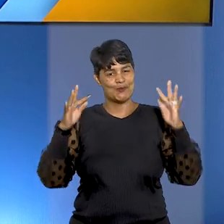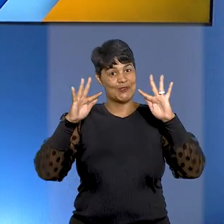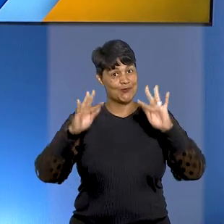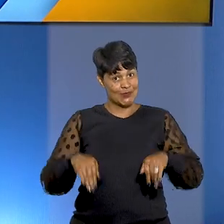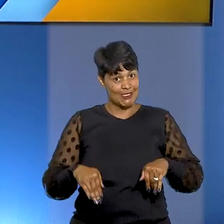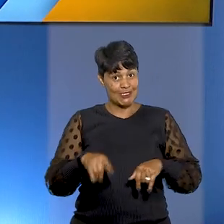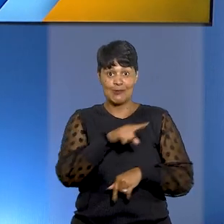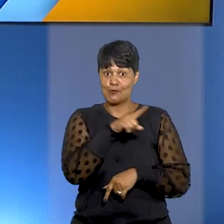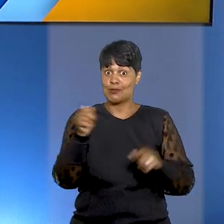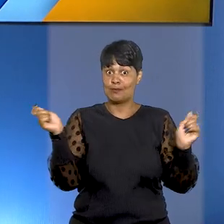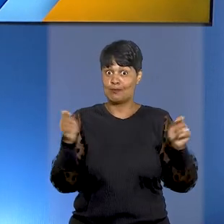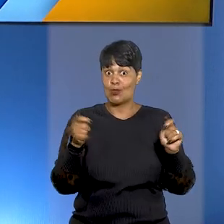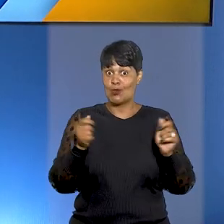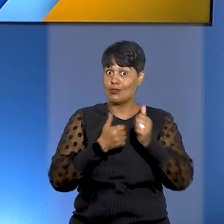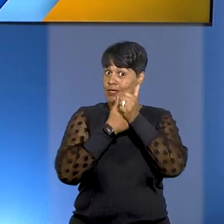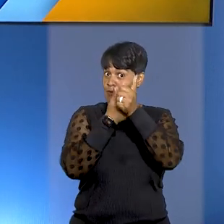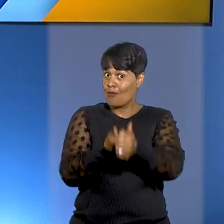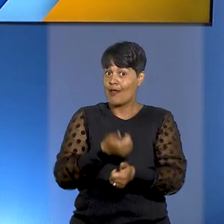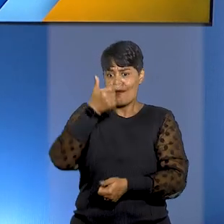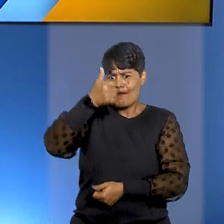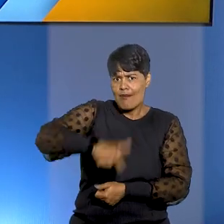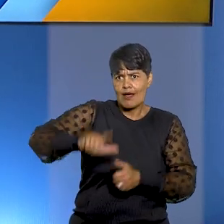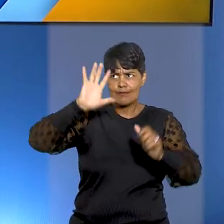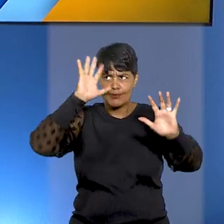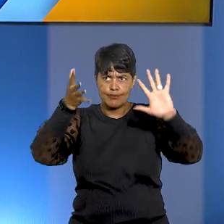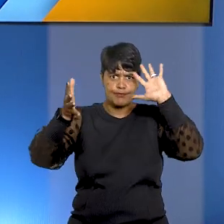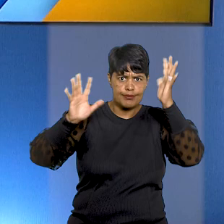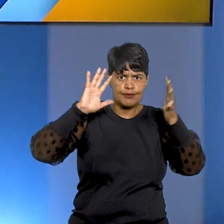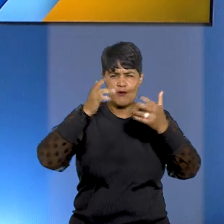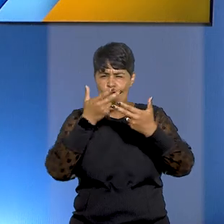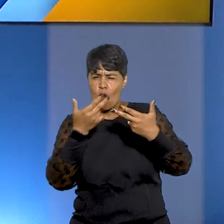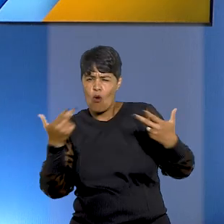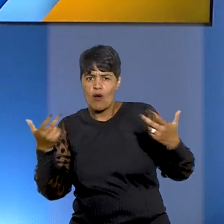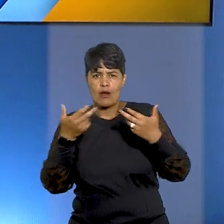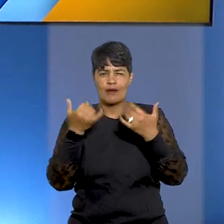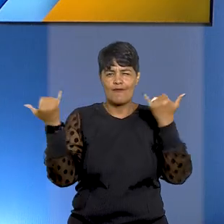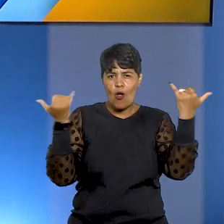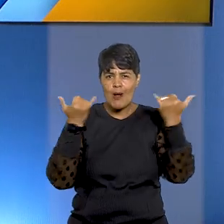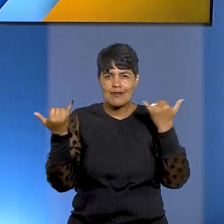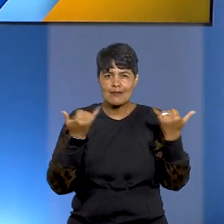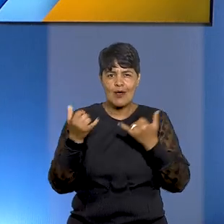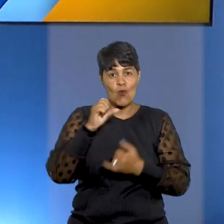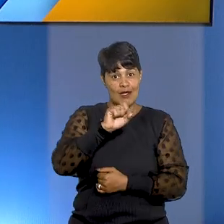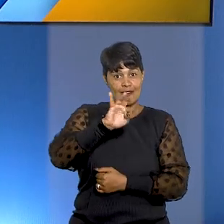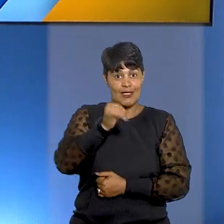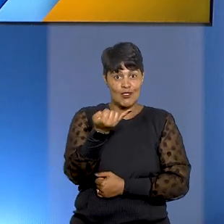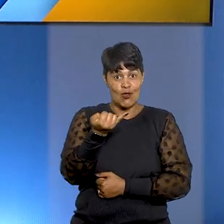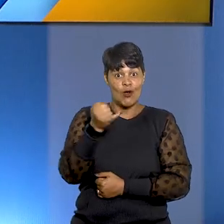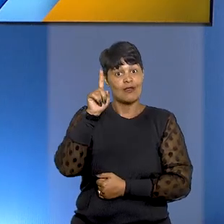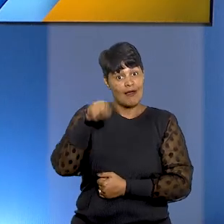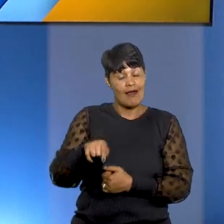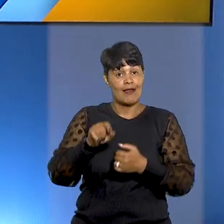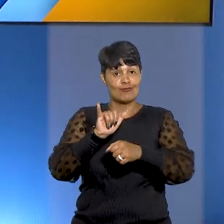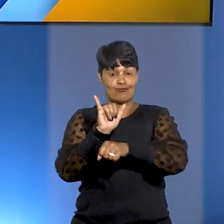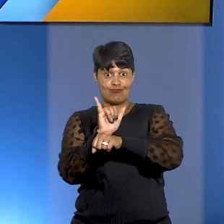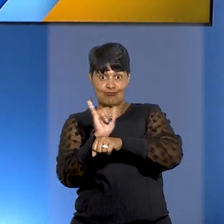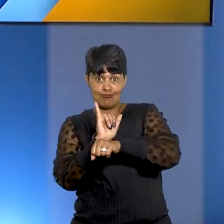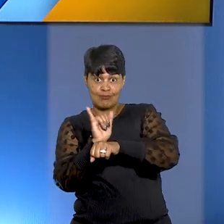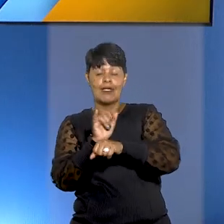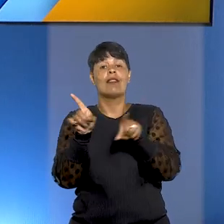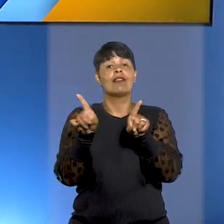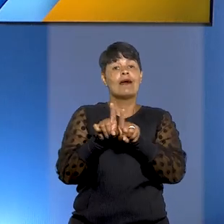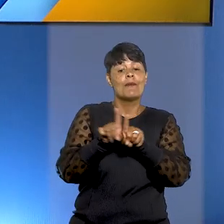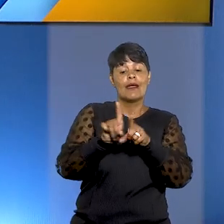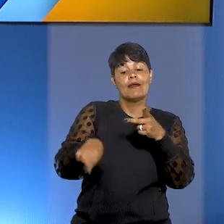chegando ao fim você pode acompanhar outras decisões e informações do tribunal da Cidadania no nosso canal do YouTube